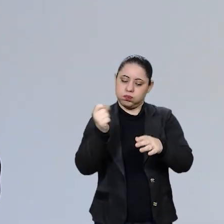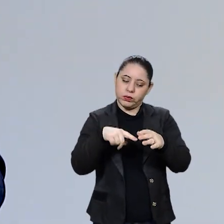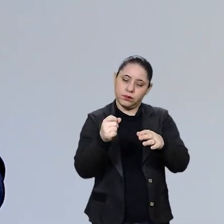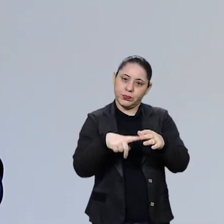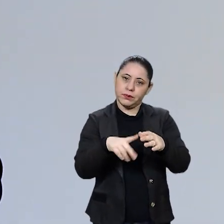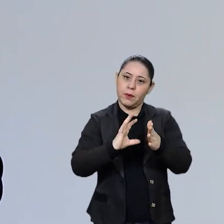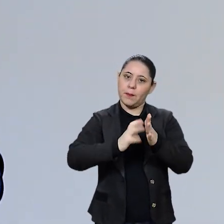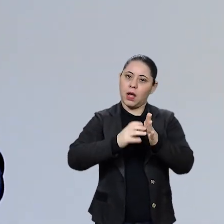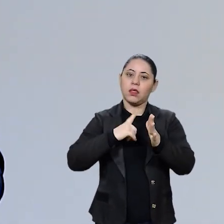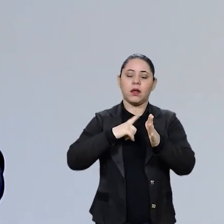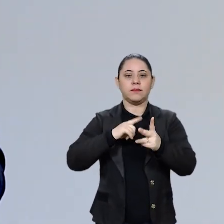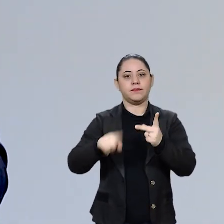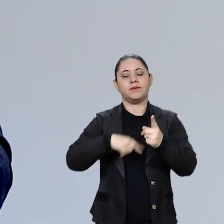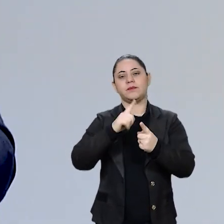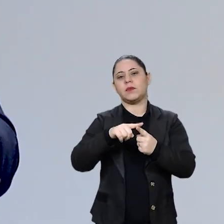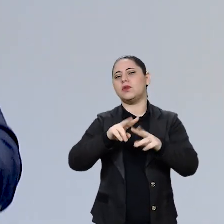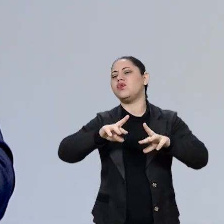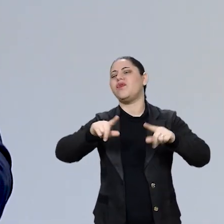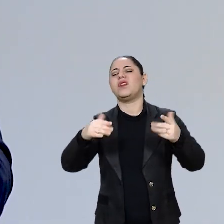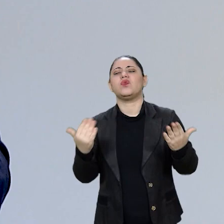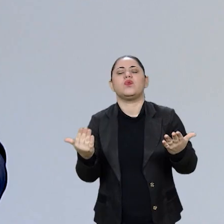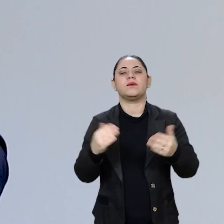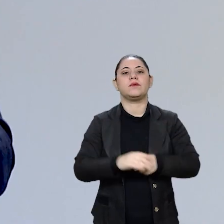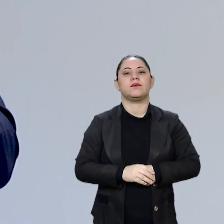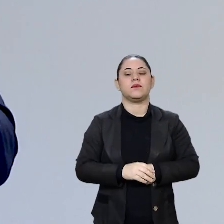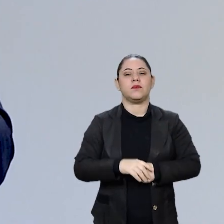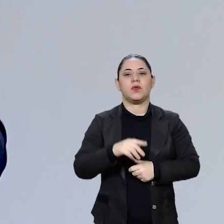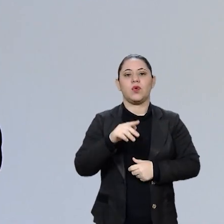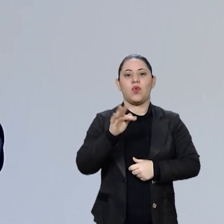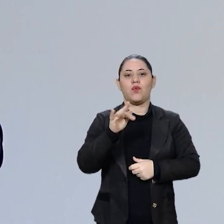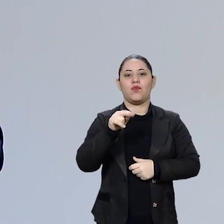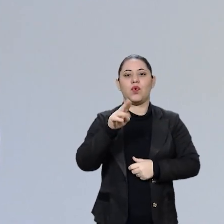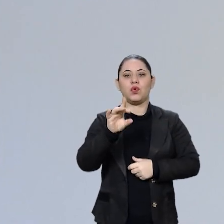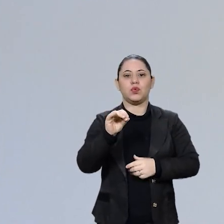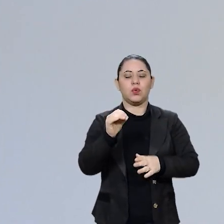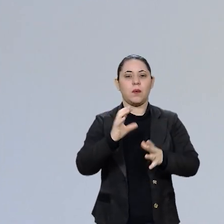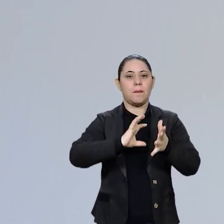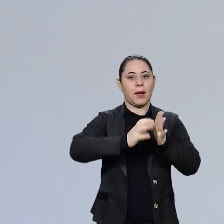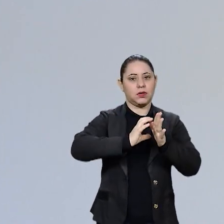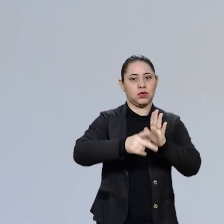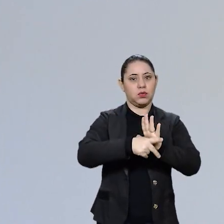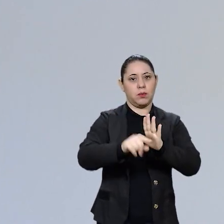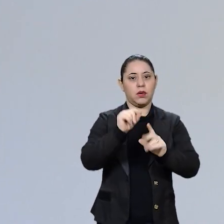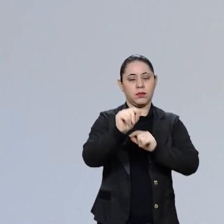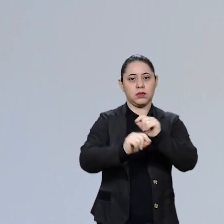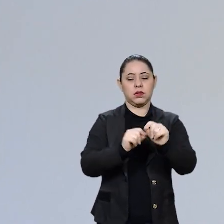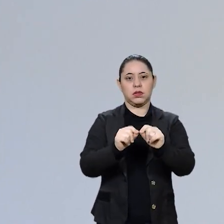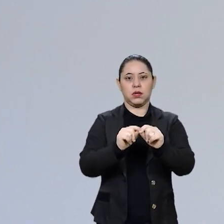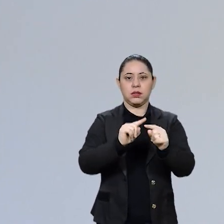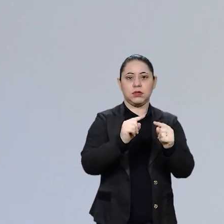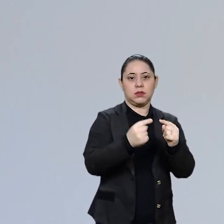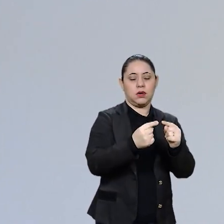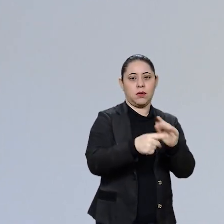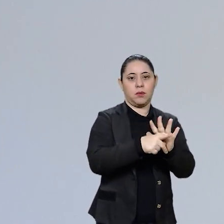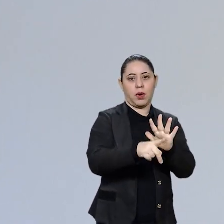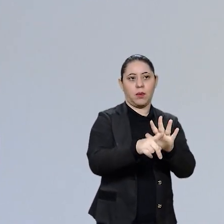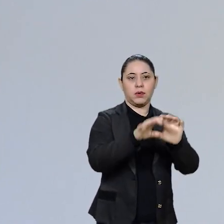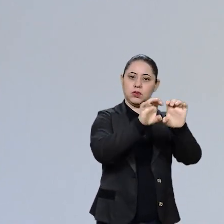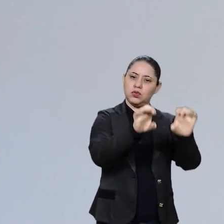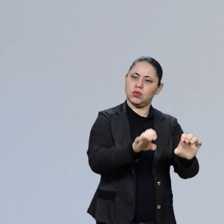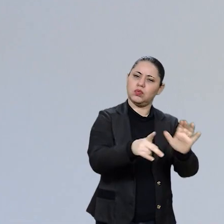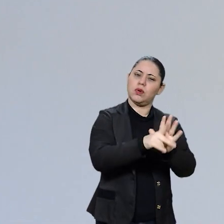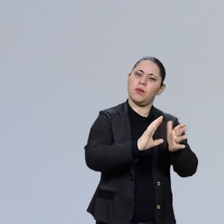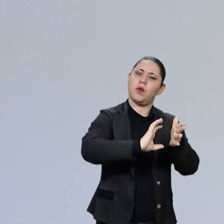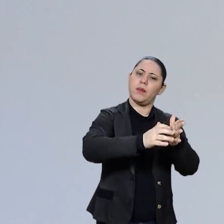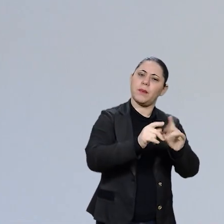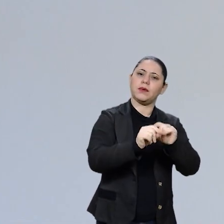mais atinente à estrutura partidária, ao custeio da estrutura partidária e do seu